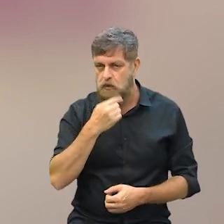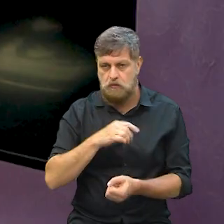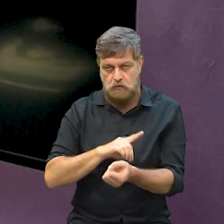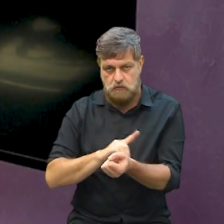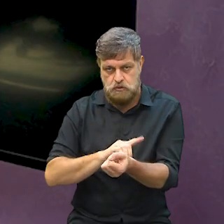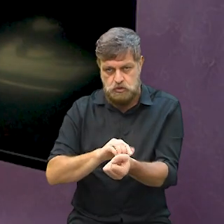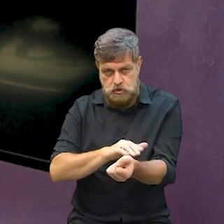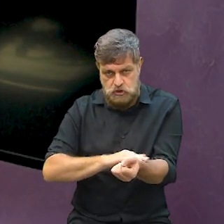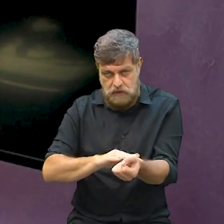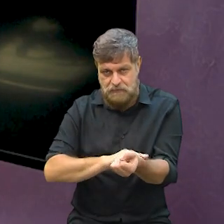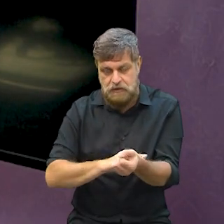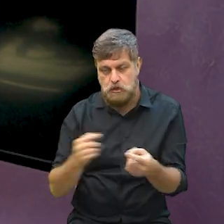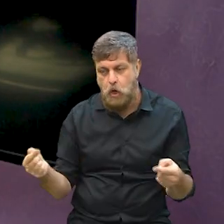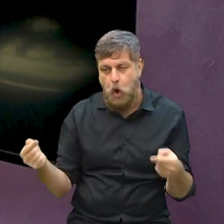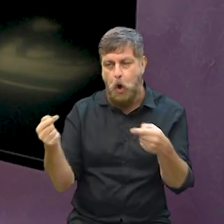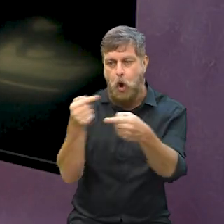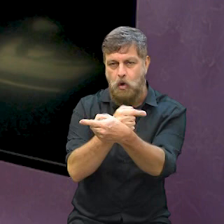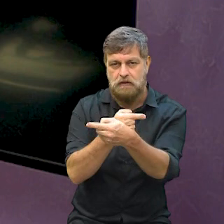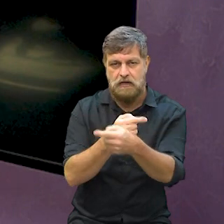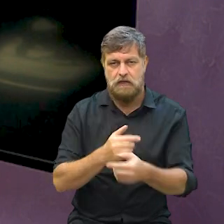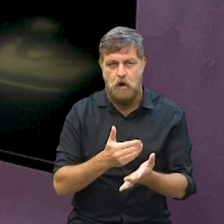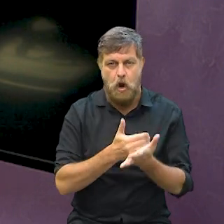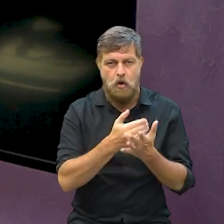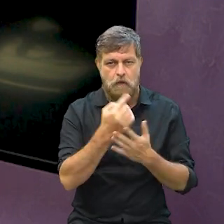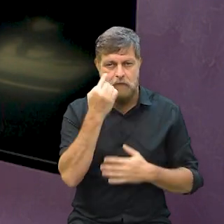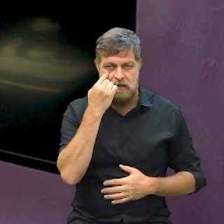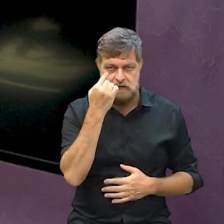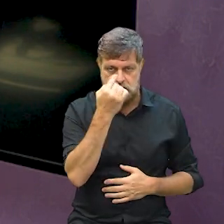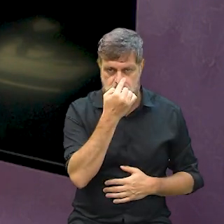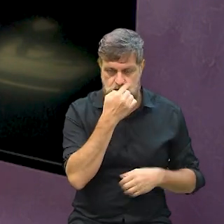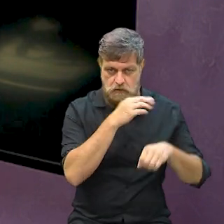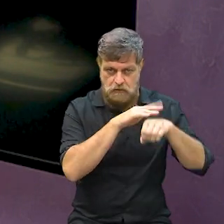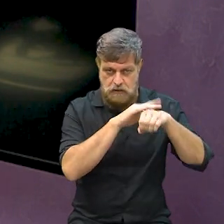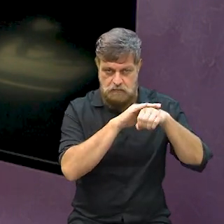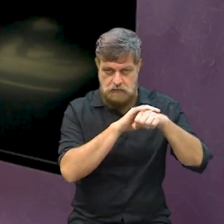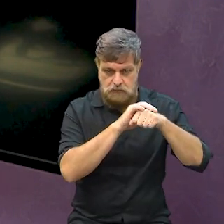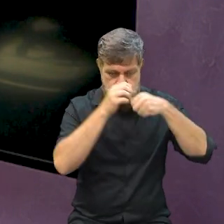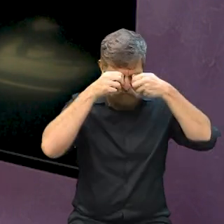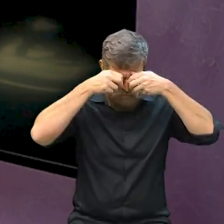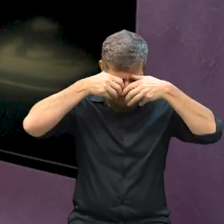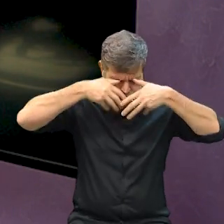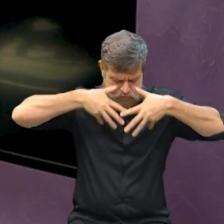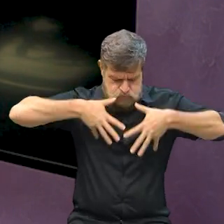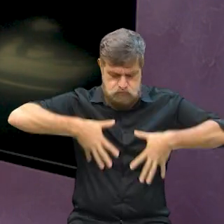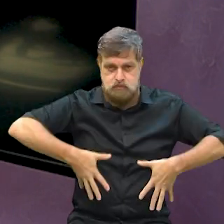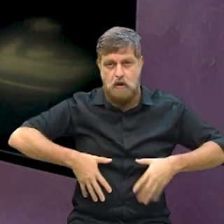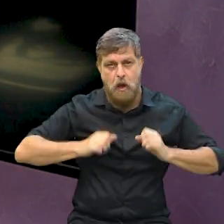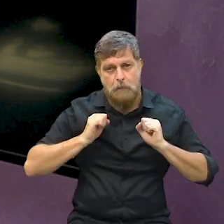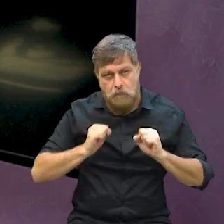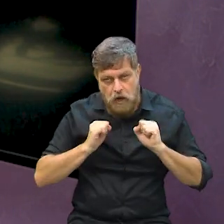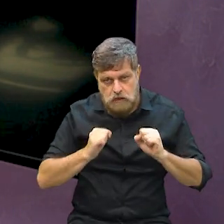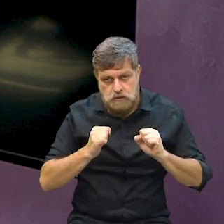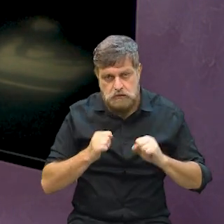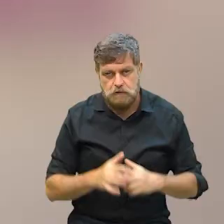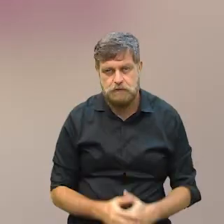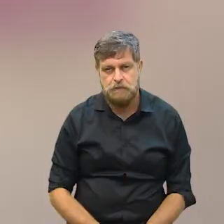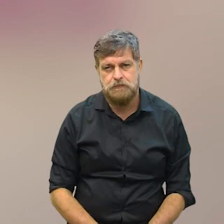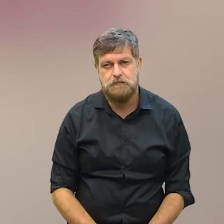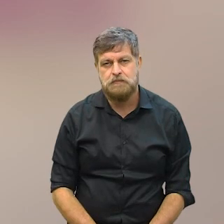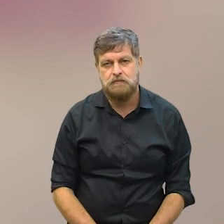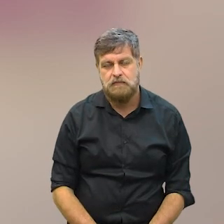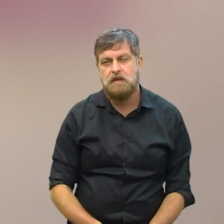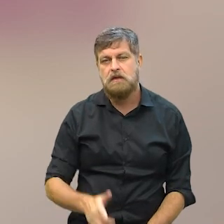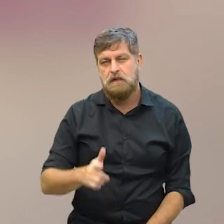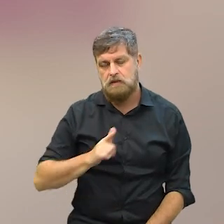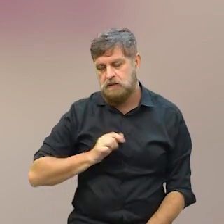diabética. E o contrário, uma doença que começou nos olhos pode passar para outra parte do corpo?